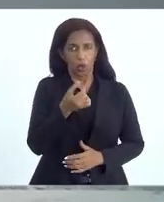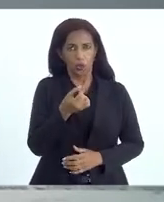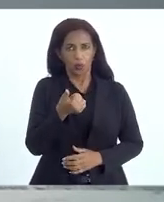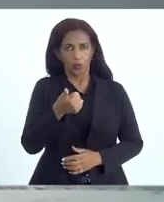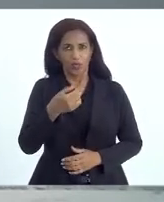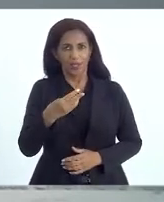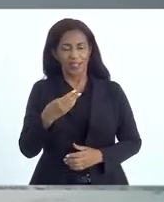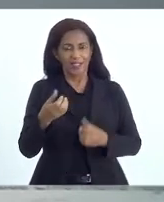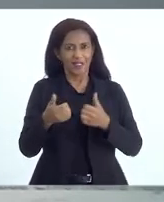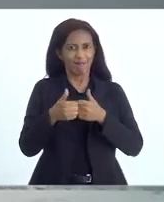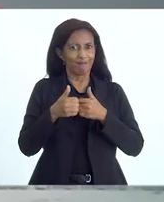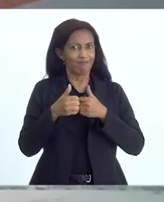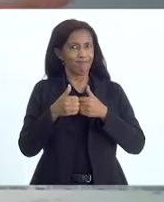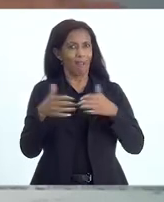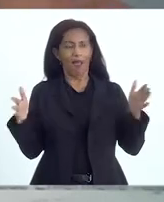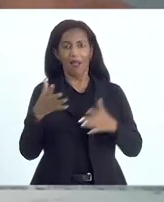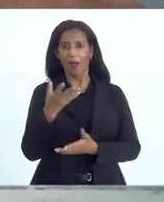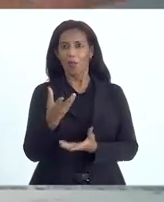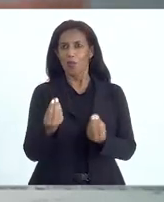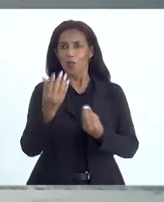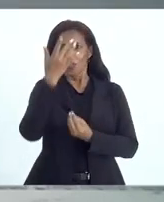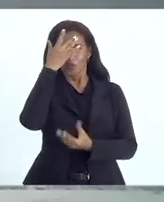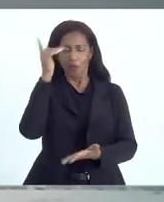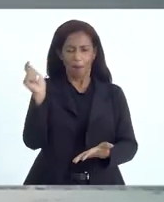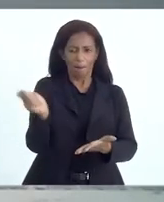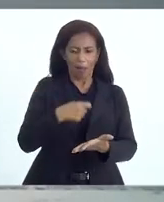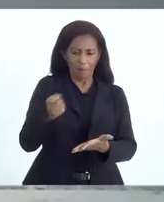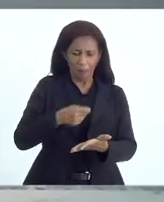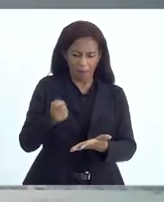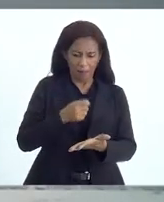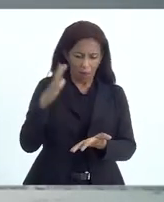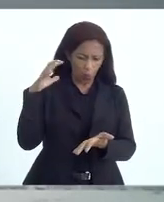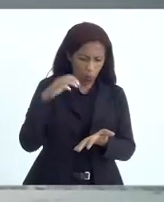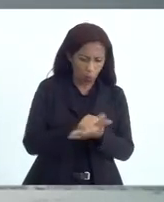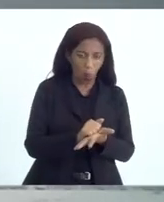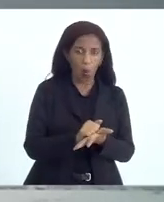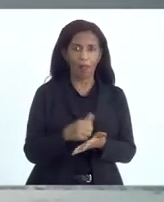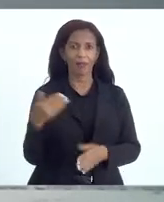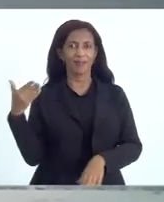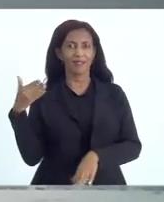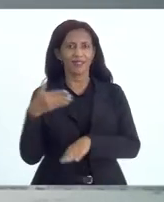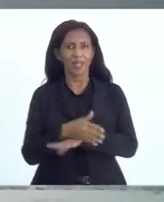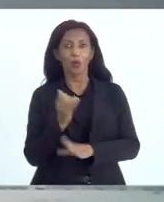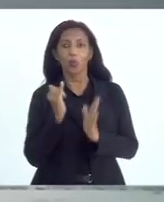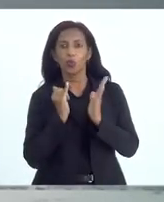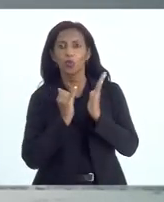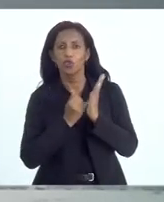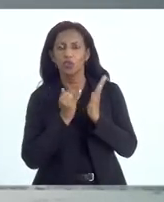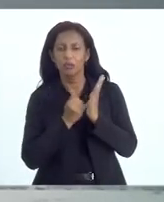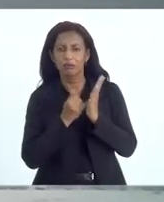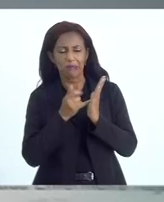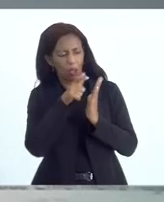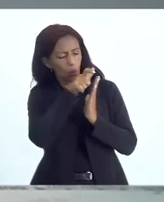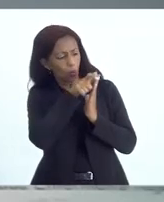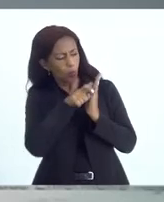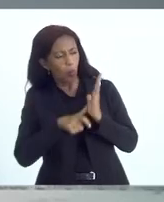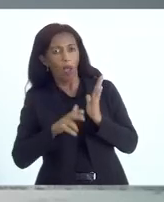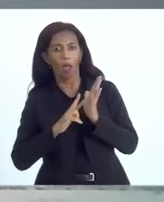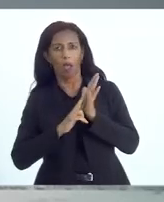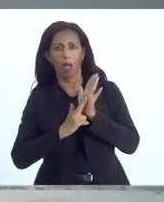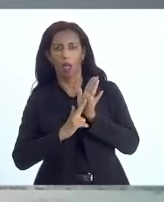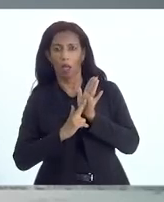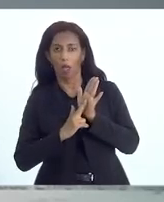o concurso muitos fizeram se inscreveram estavam dentro do edital a